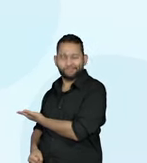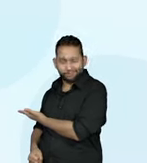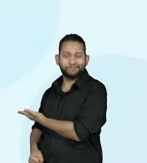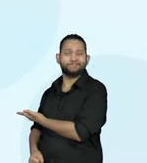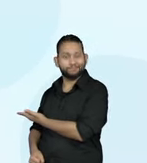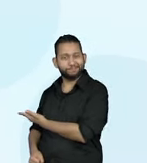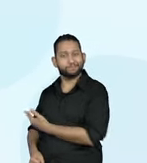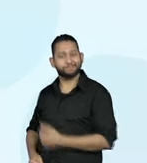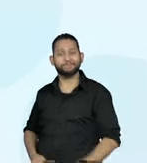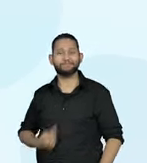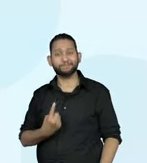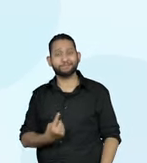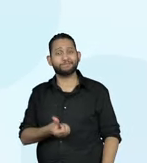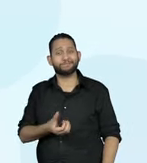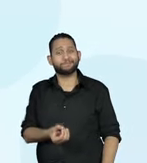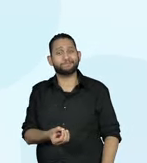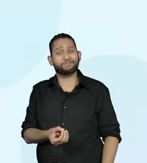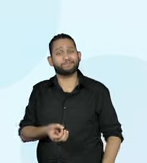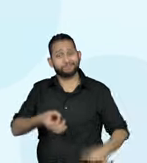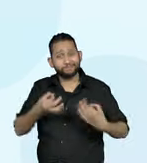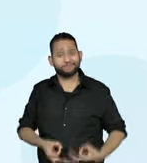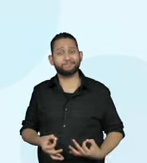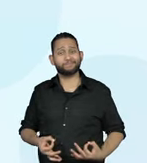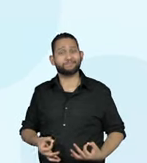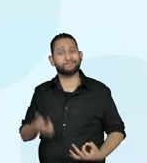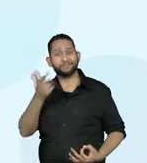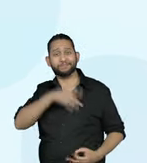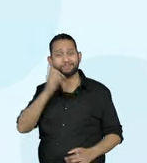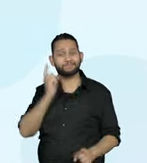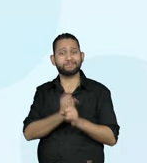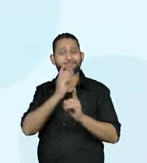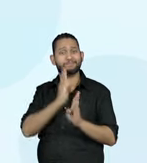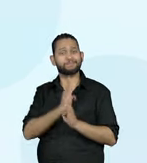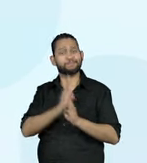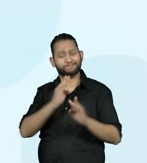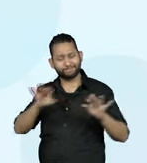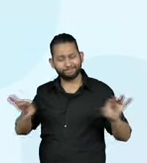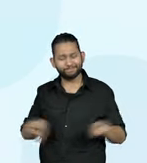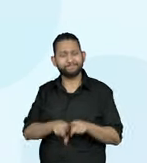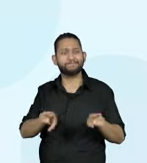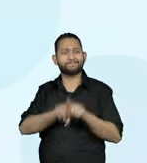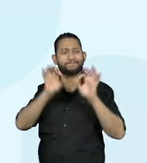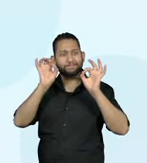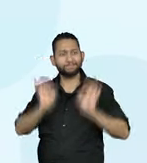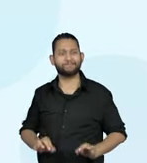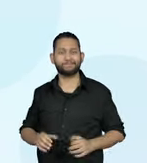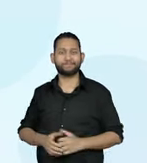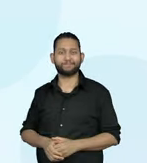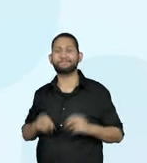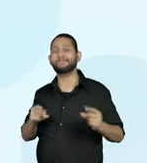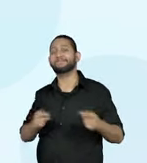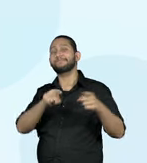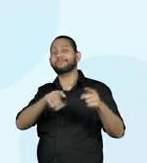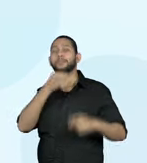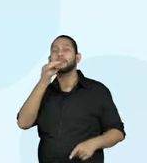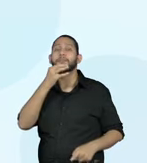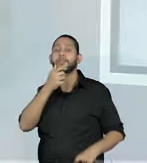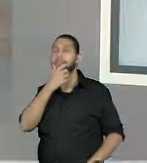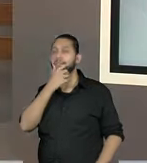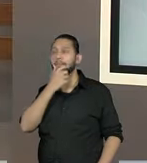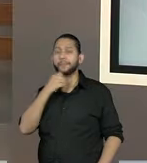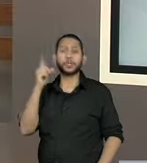160. Pronto. Cheguei na resposta certa também, galerinha. E aí, o que vocês acharam?